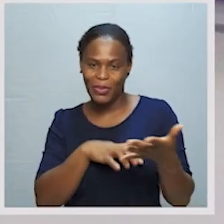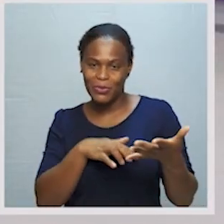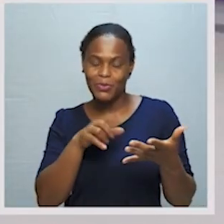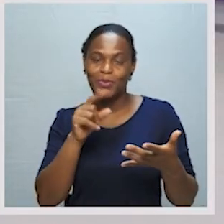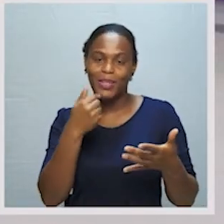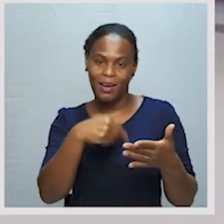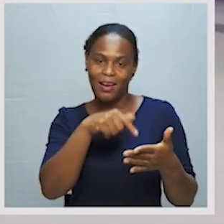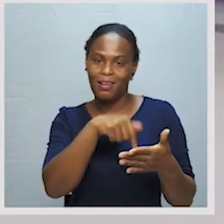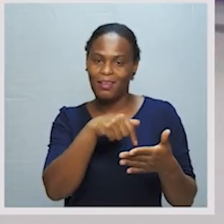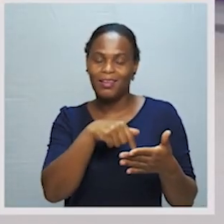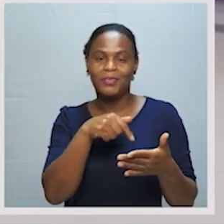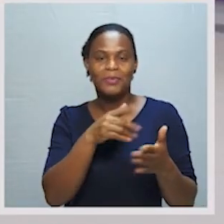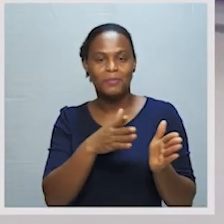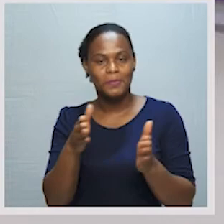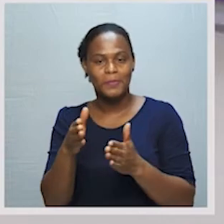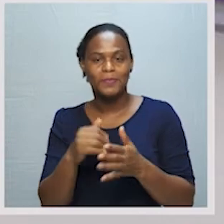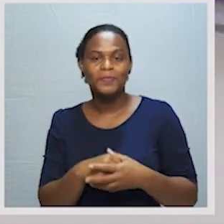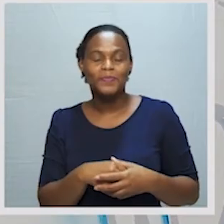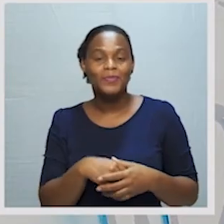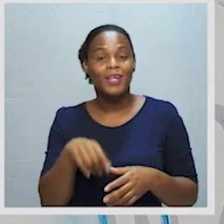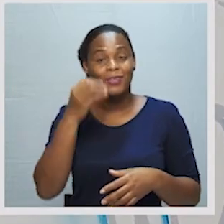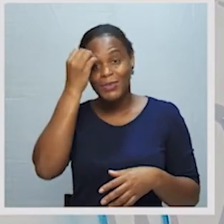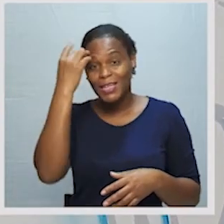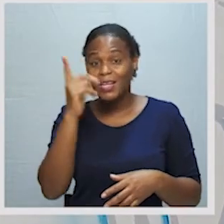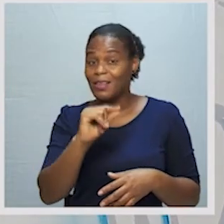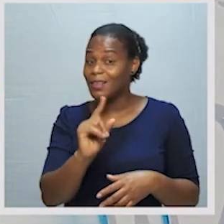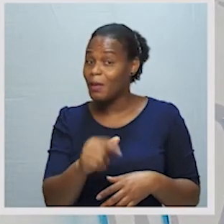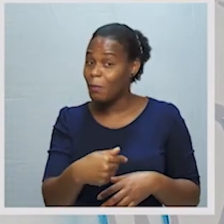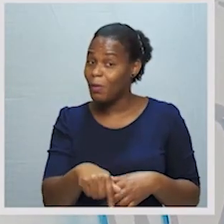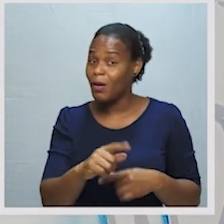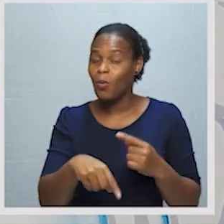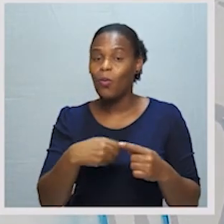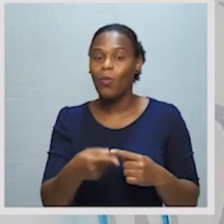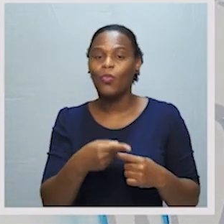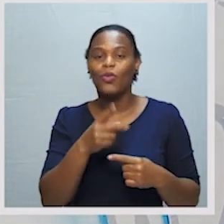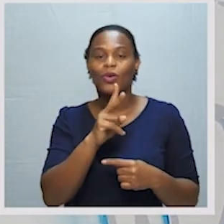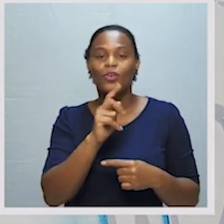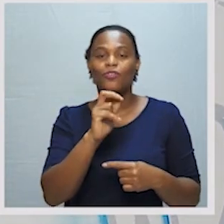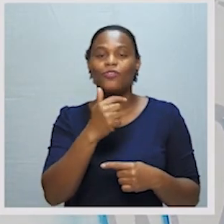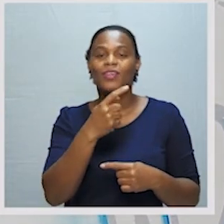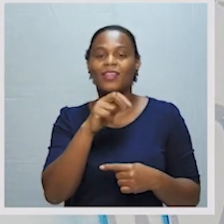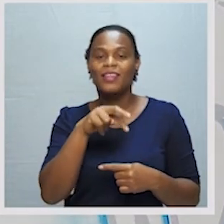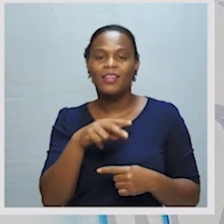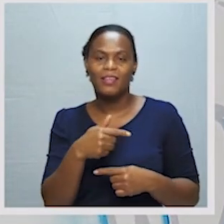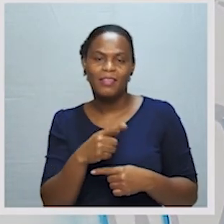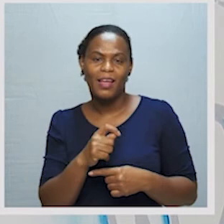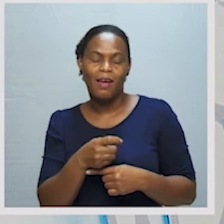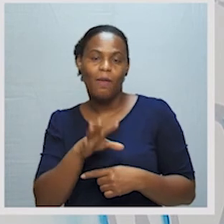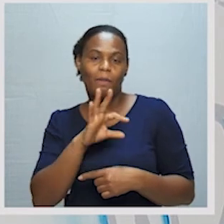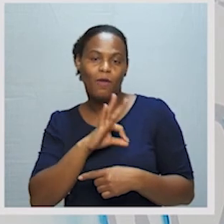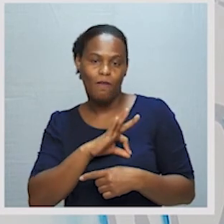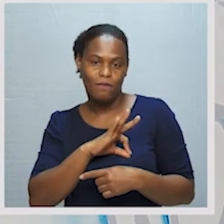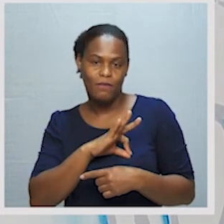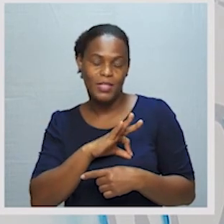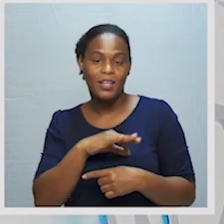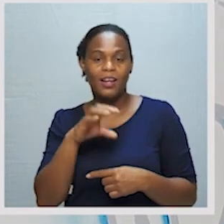outros textos que estão dentro dessa vertente. Não esquecendo também que temos a vertente profissional e